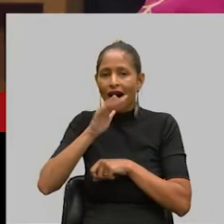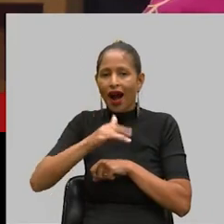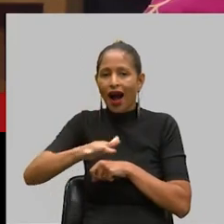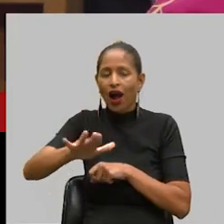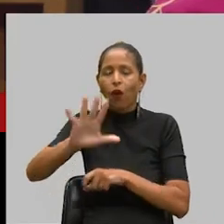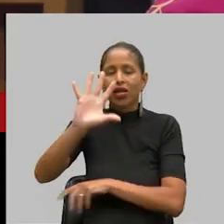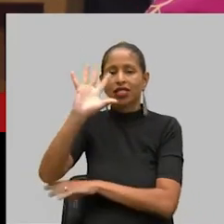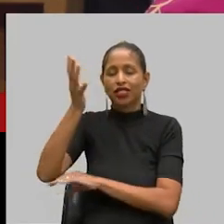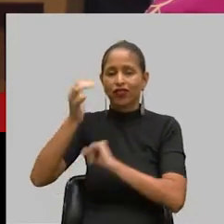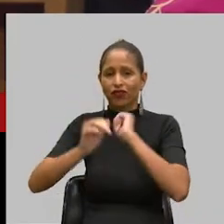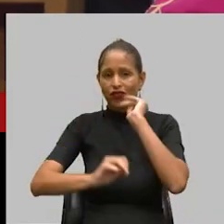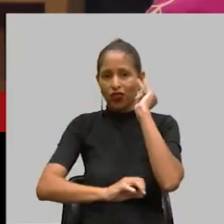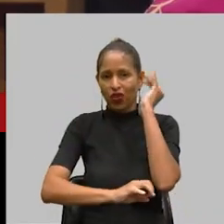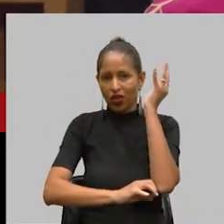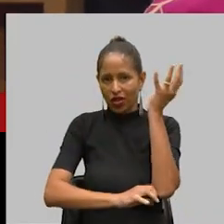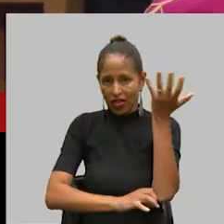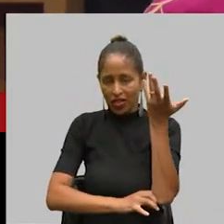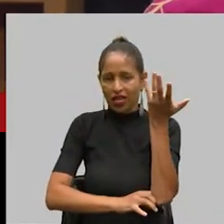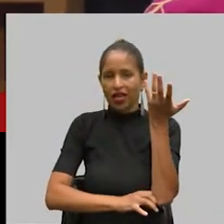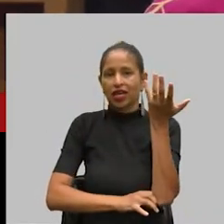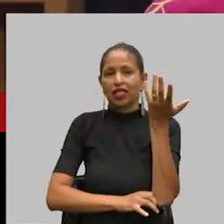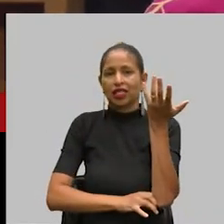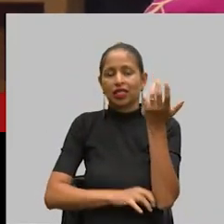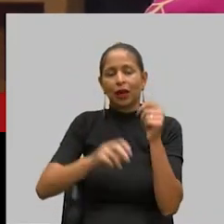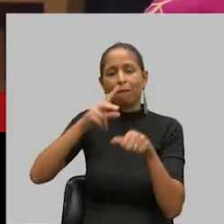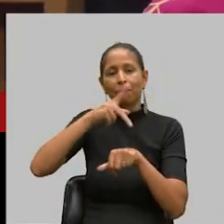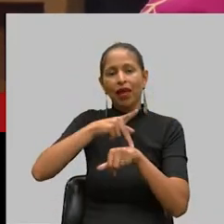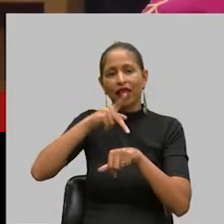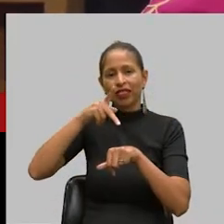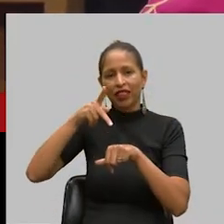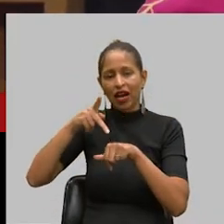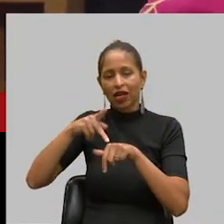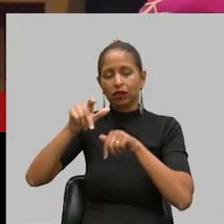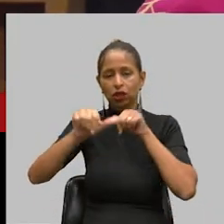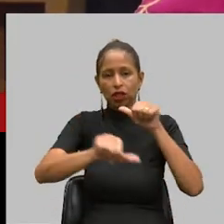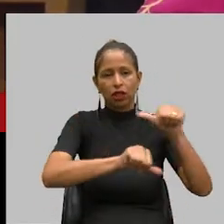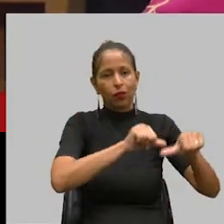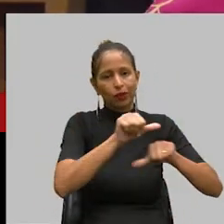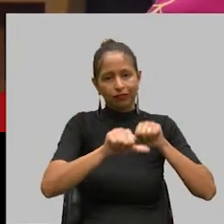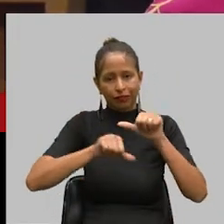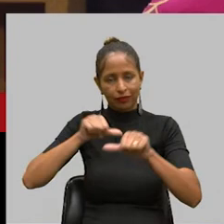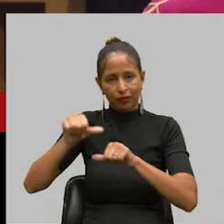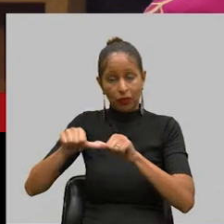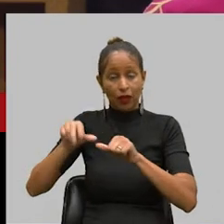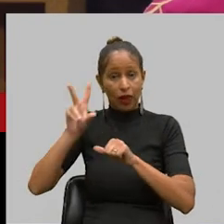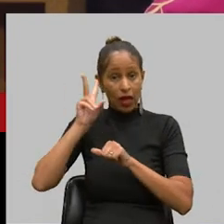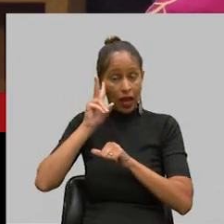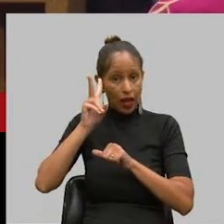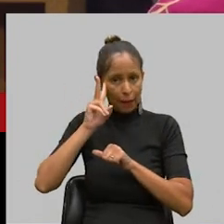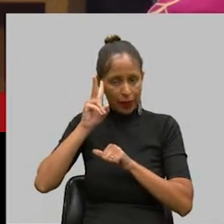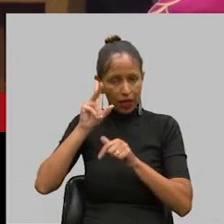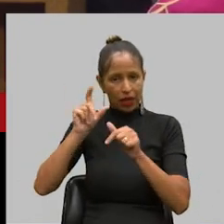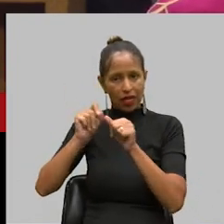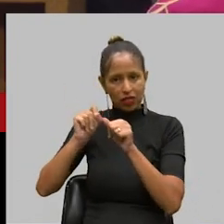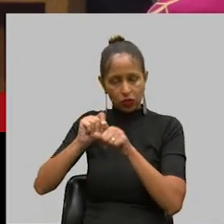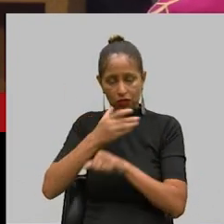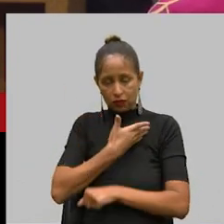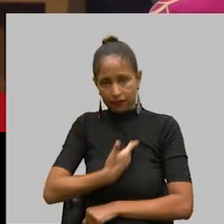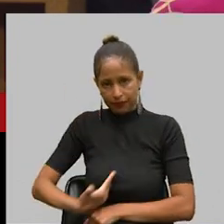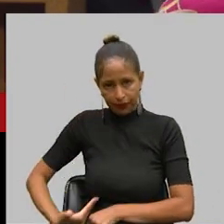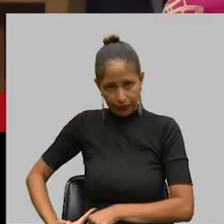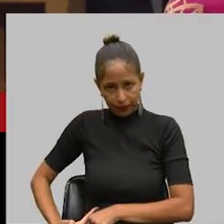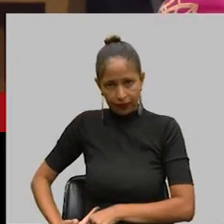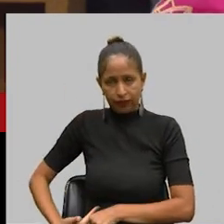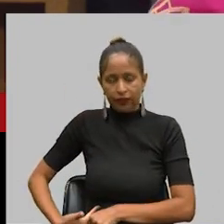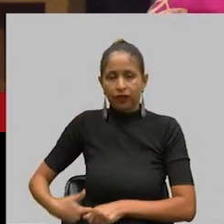florestas que atuem com base na Pedagogia da alternância Lembrando que as ações governamentais